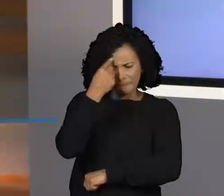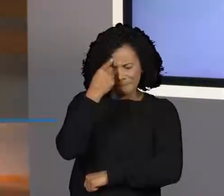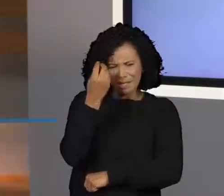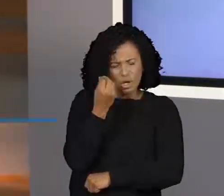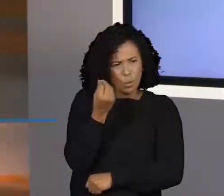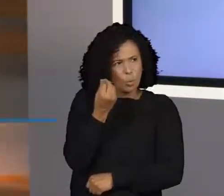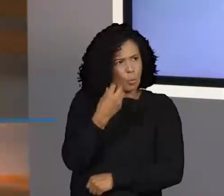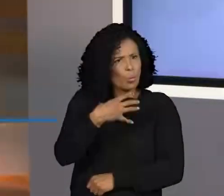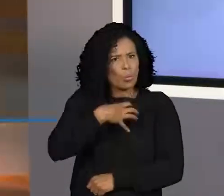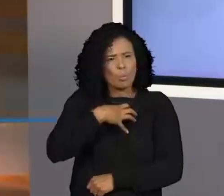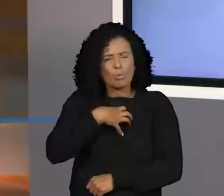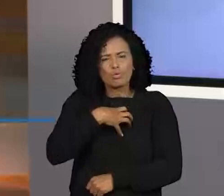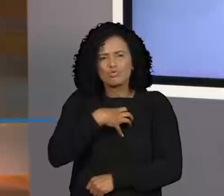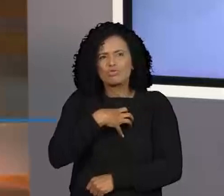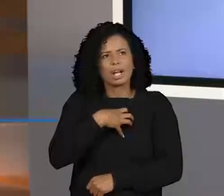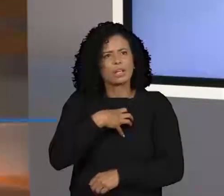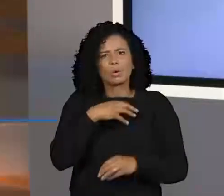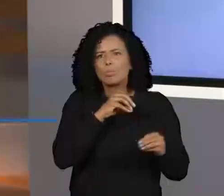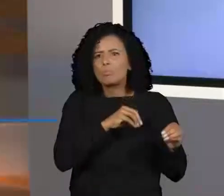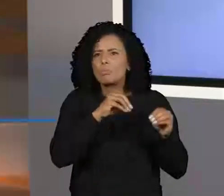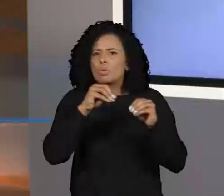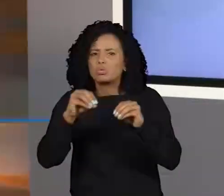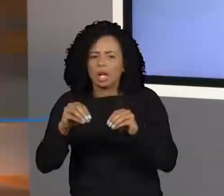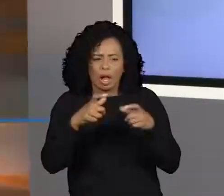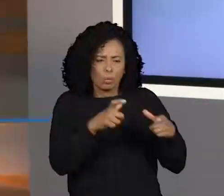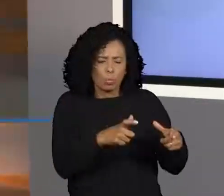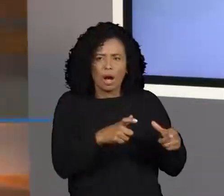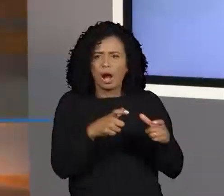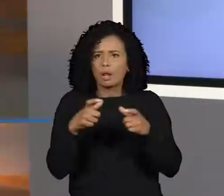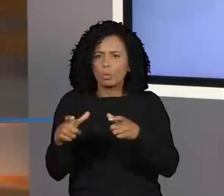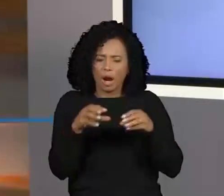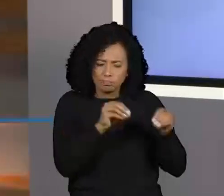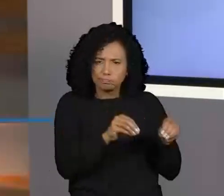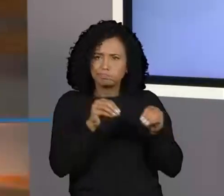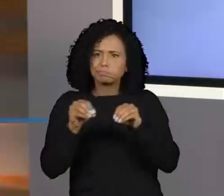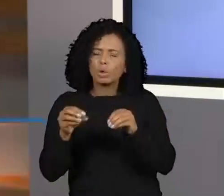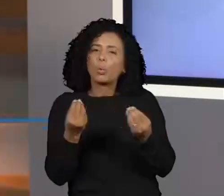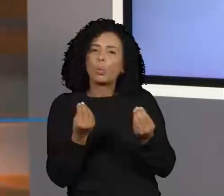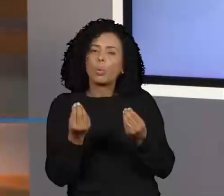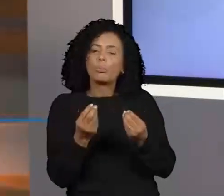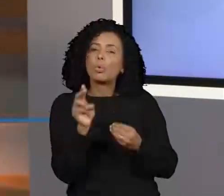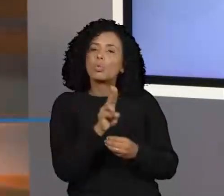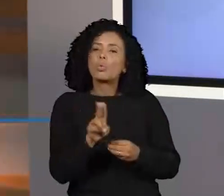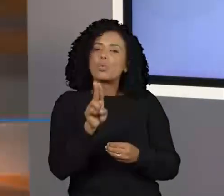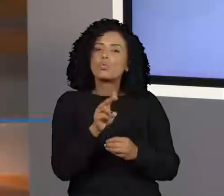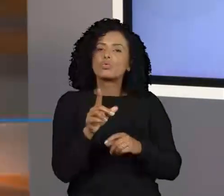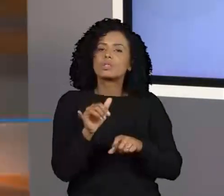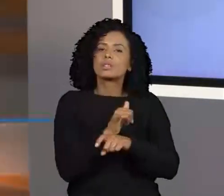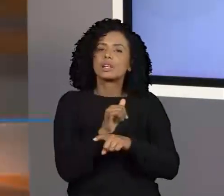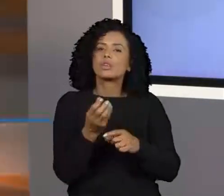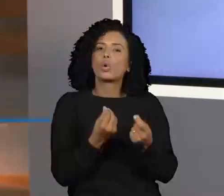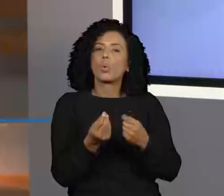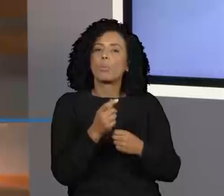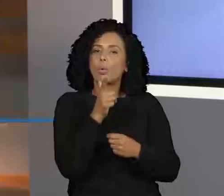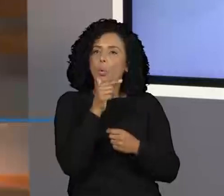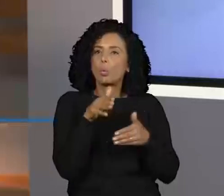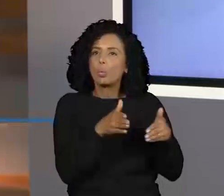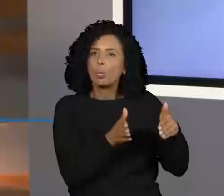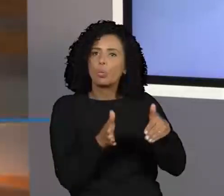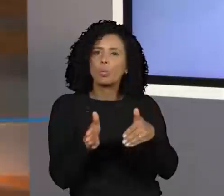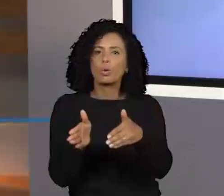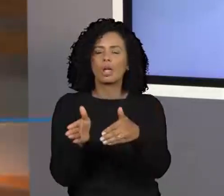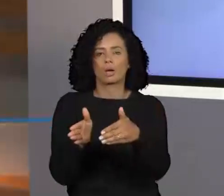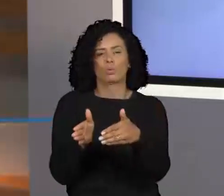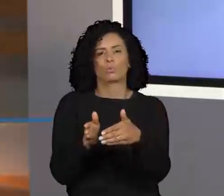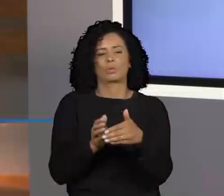se transportar, como ir mais rápido para os lugares. E eu viu aí o rio, viu aí as canoas como